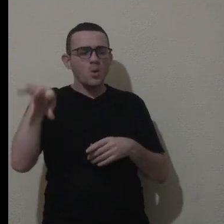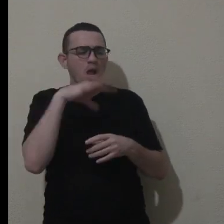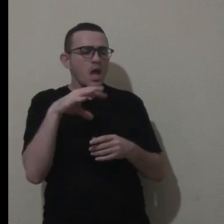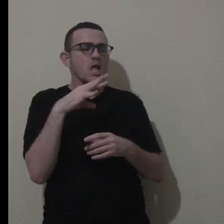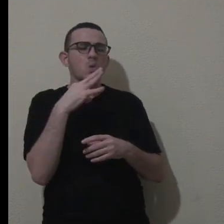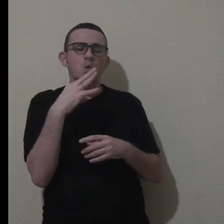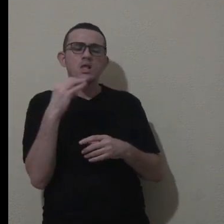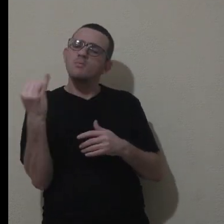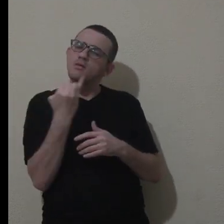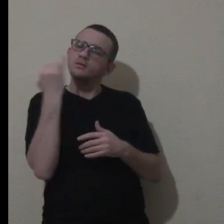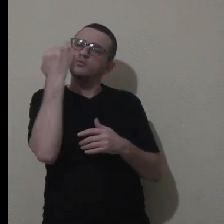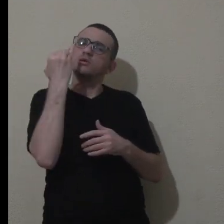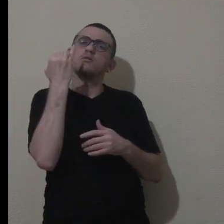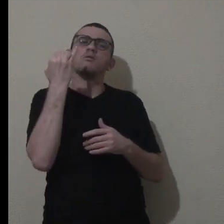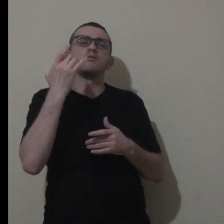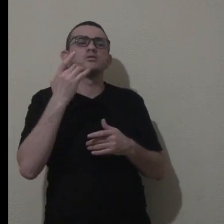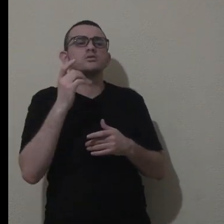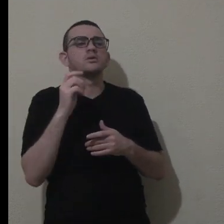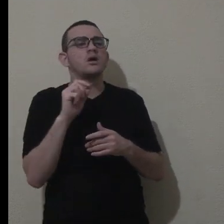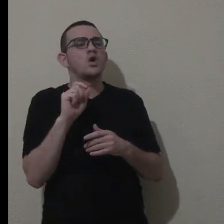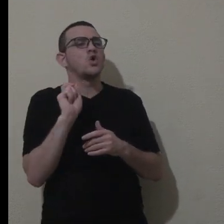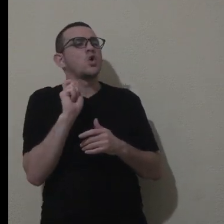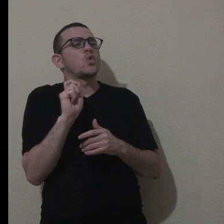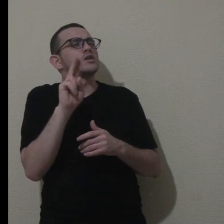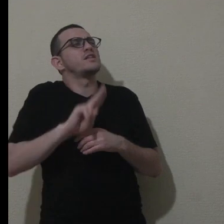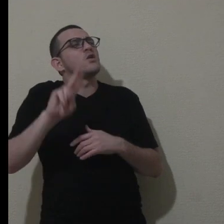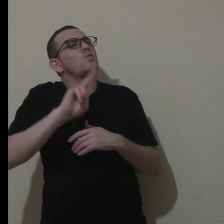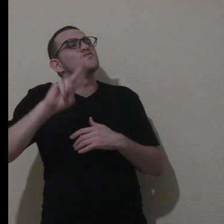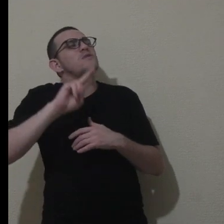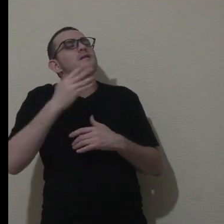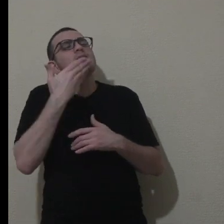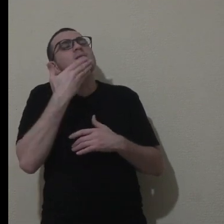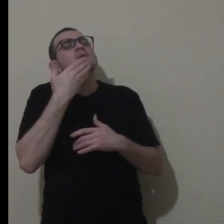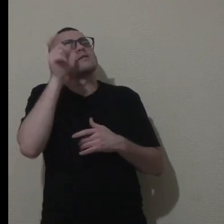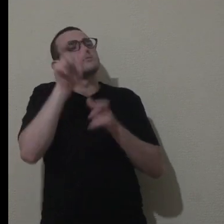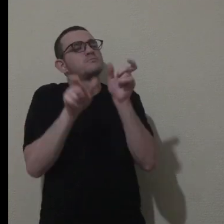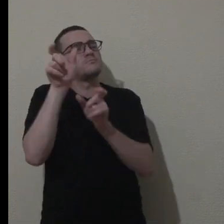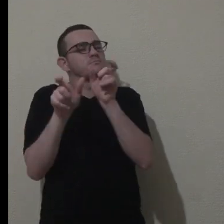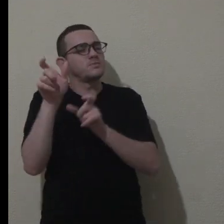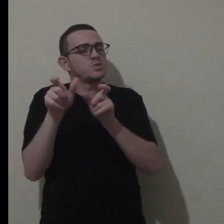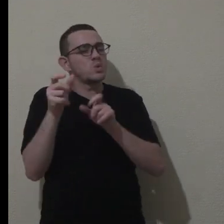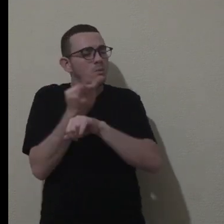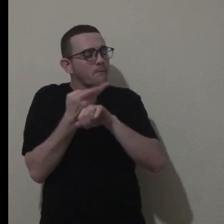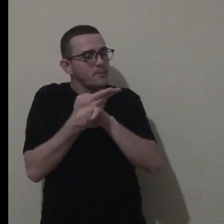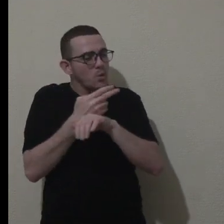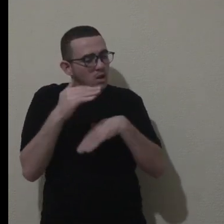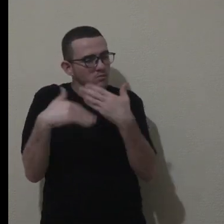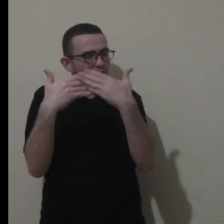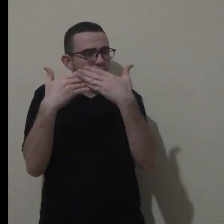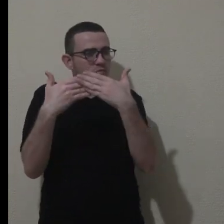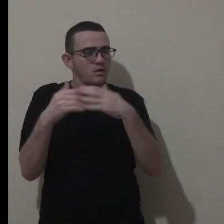conhecimento seria fundamental, assim, seria muito importante, ou seria um pouco mais útil ou mais fácil para as pessoas buscarem